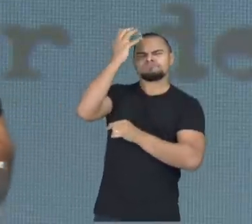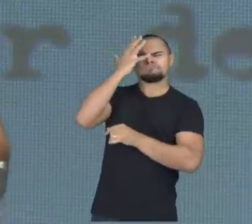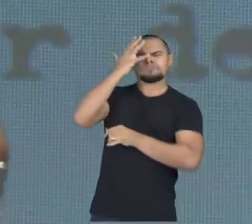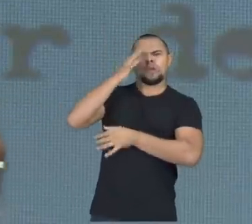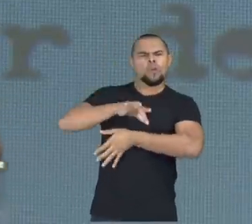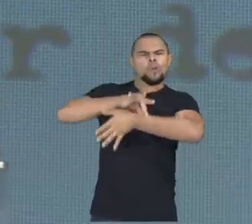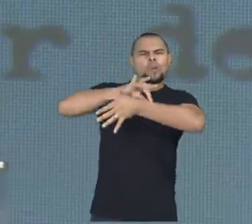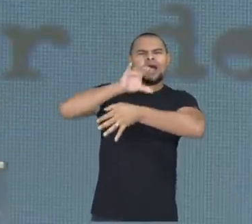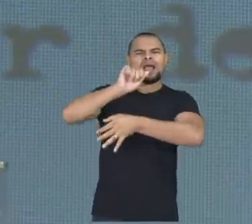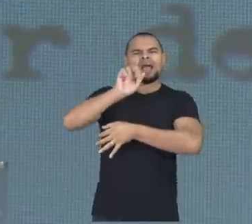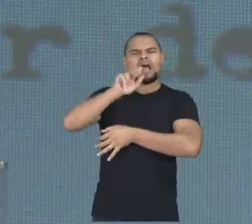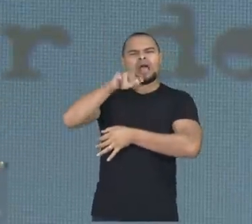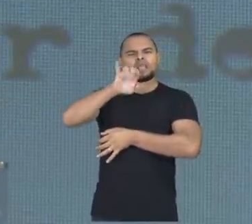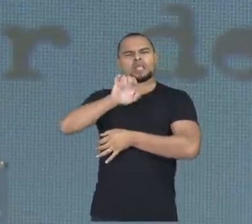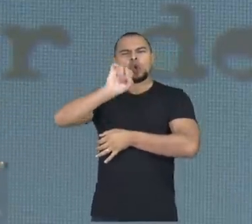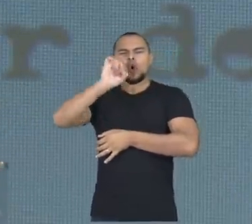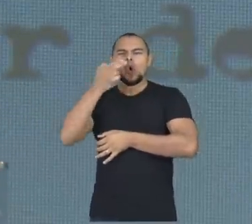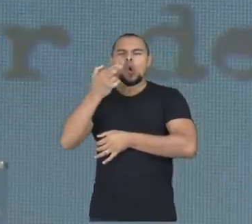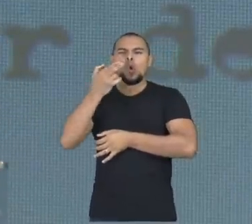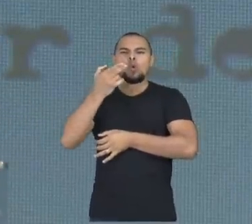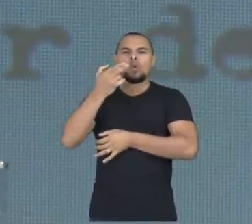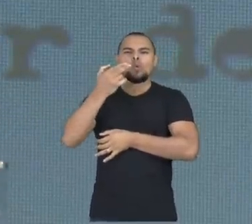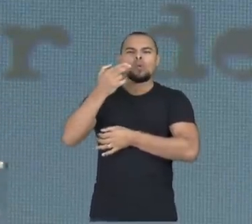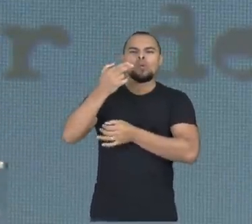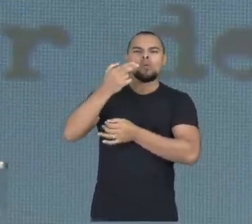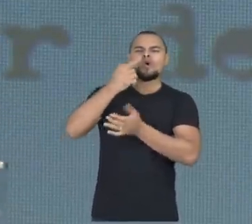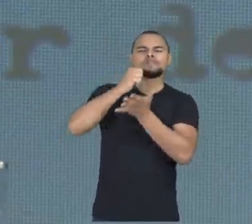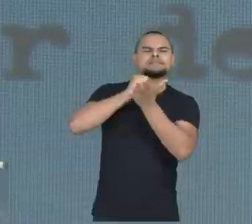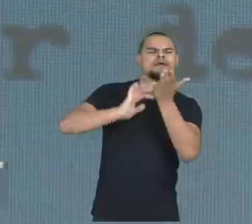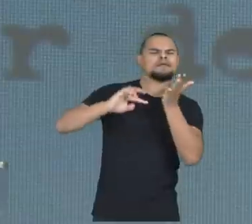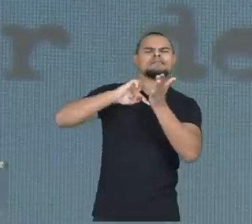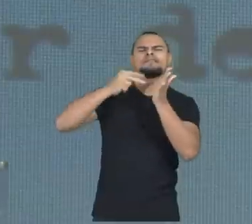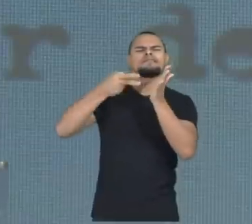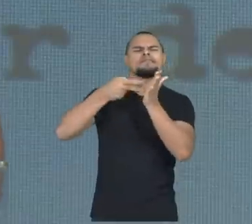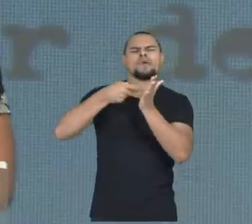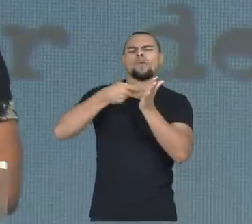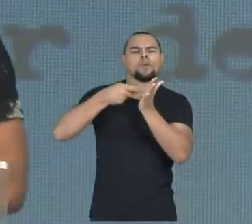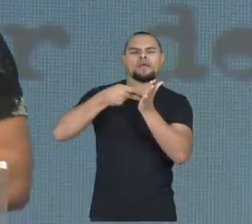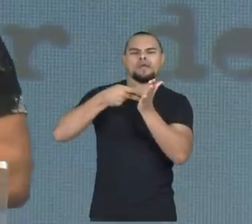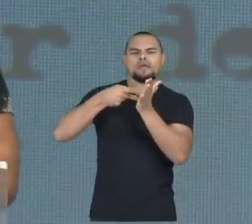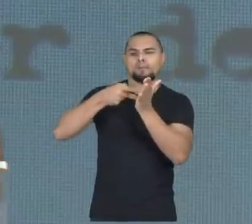não foi lhe revelado por pessoas.